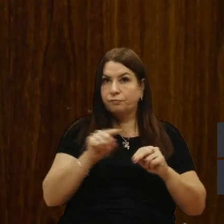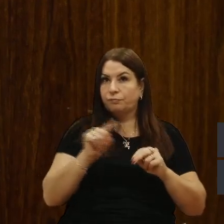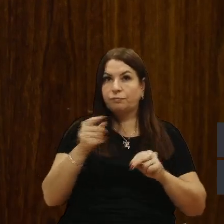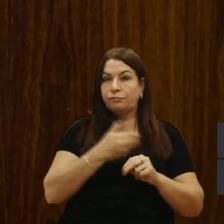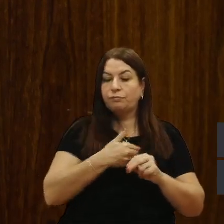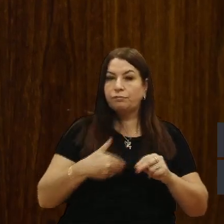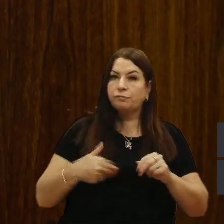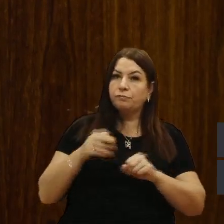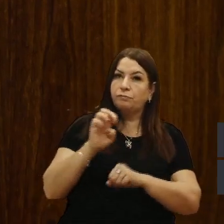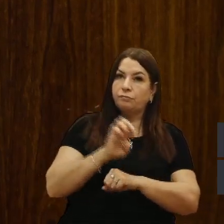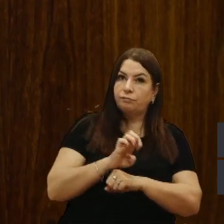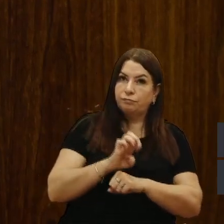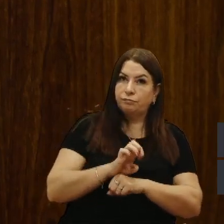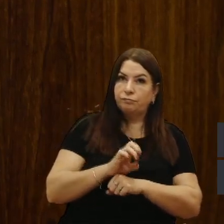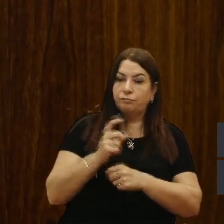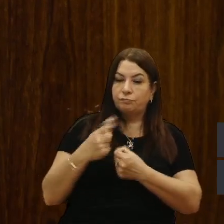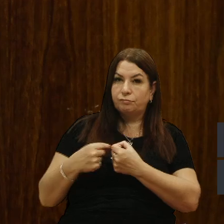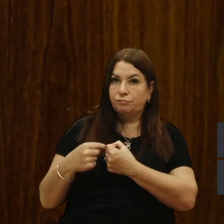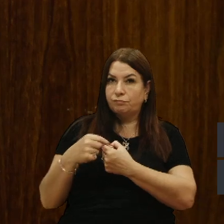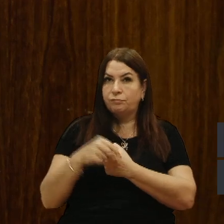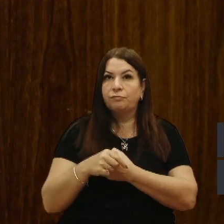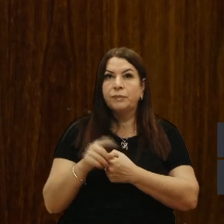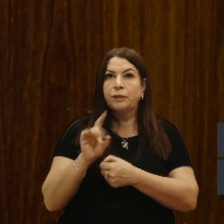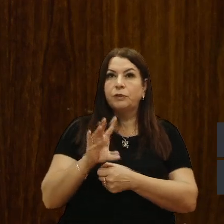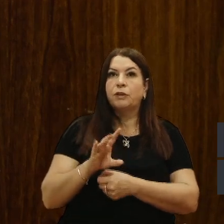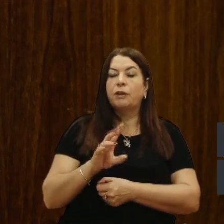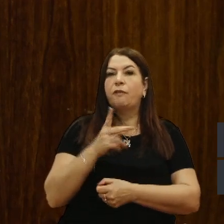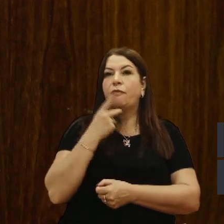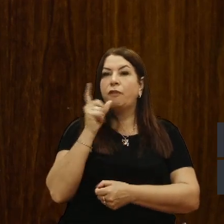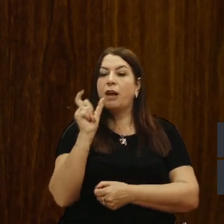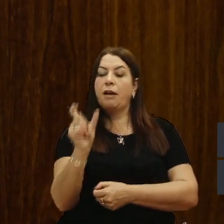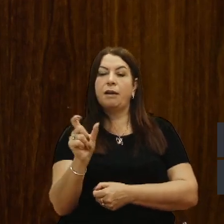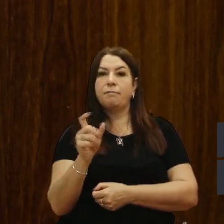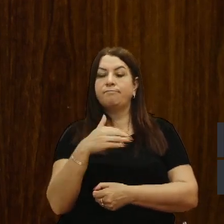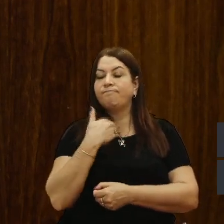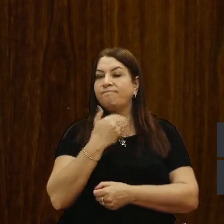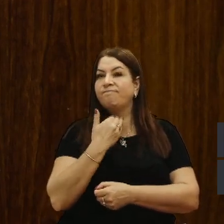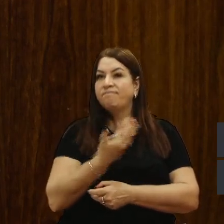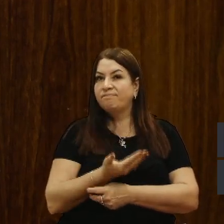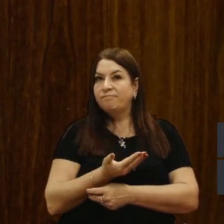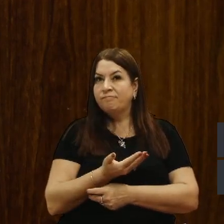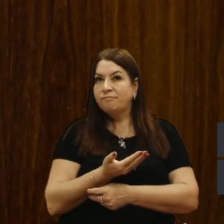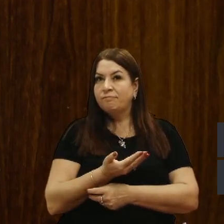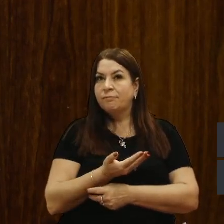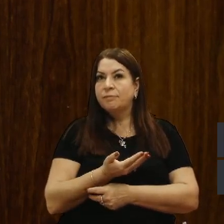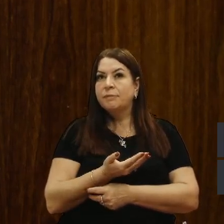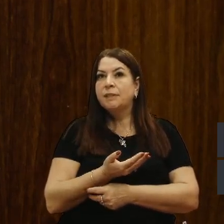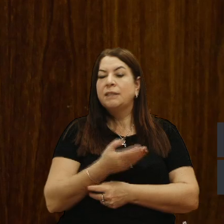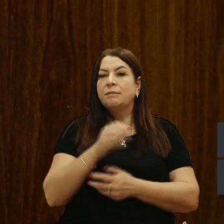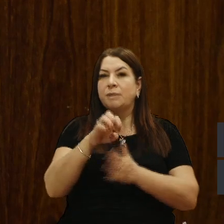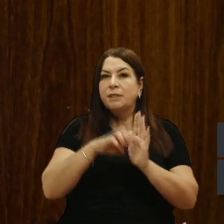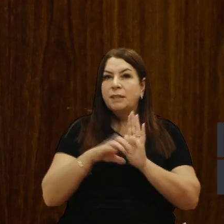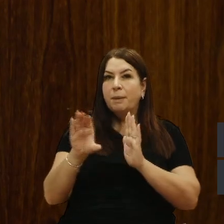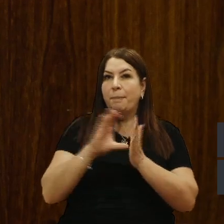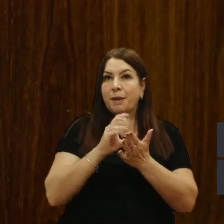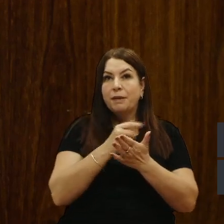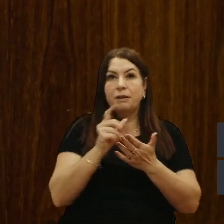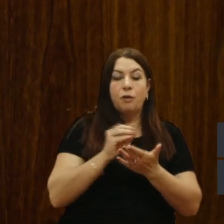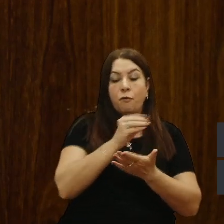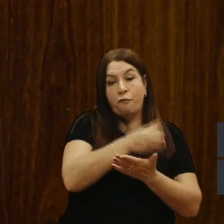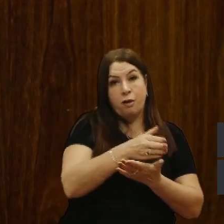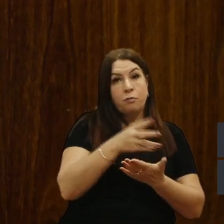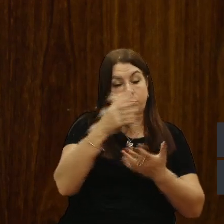governo estadual e nem no municipal, só a palavra do governante não vale. As emendas para aquelas coisas às vezes não vão.